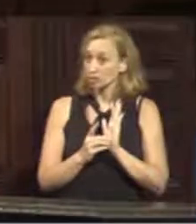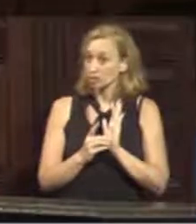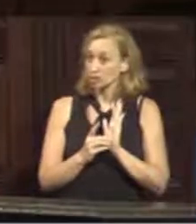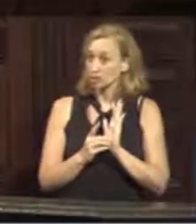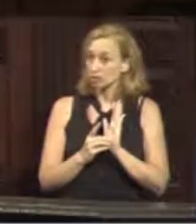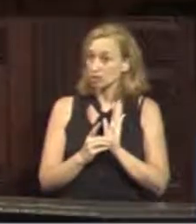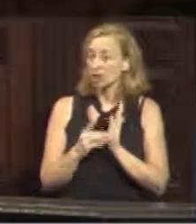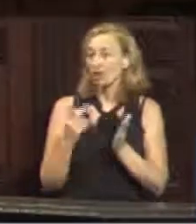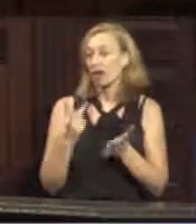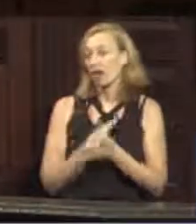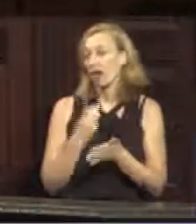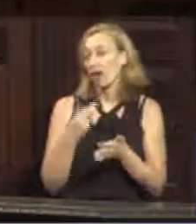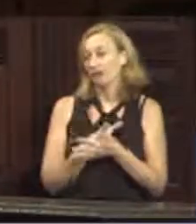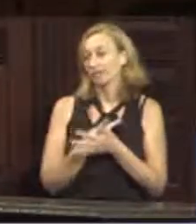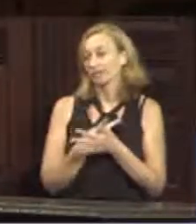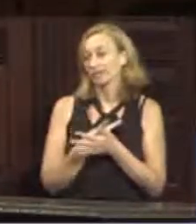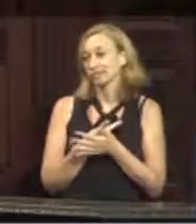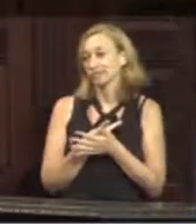ilegal,